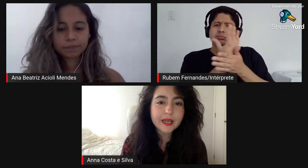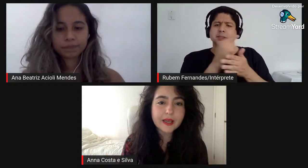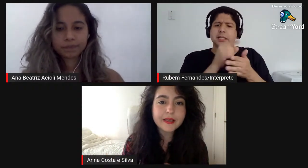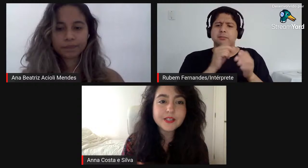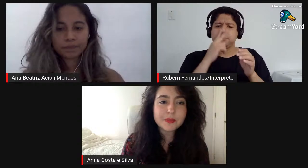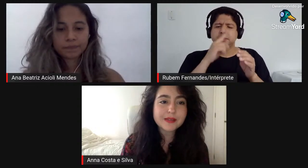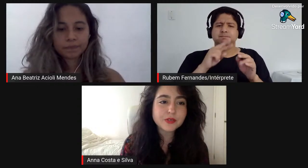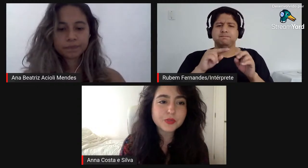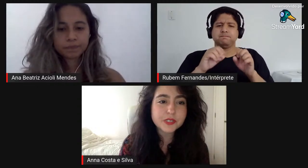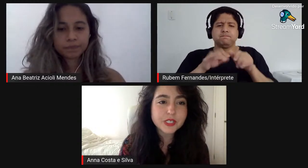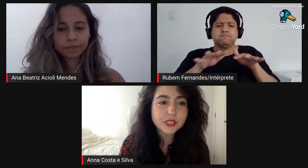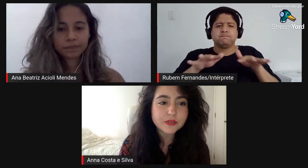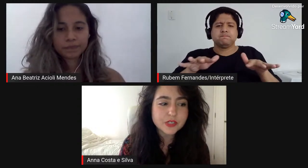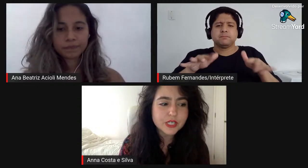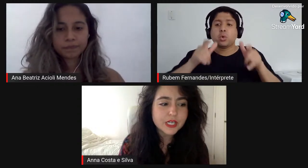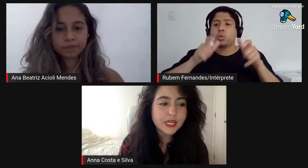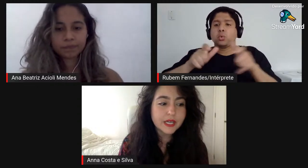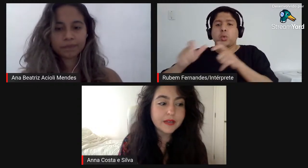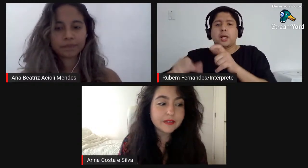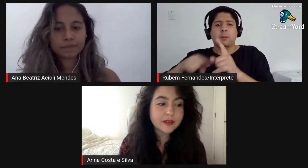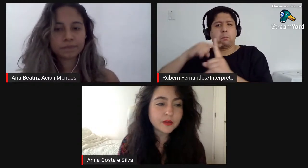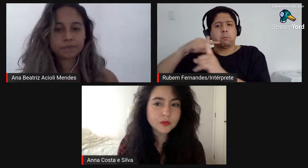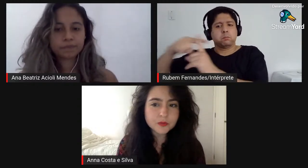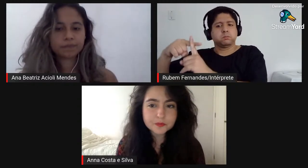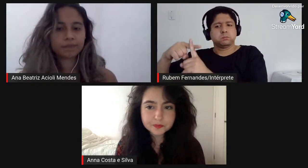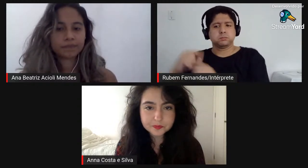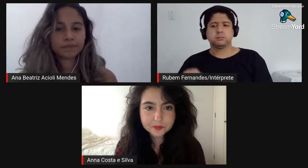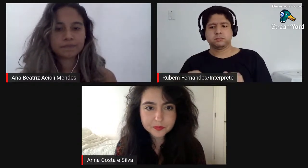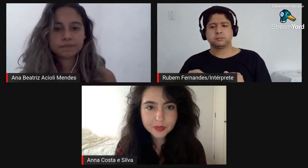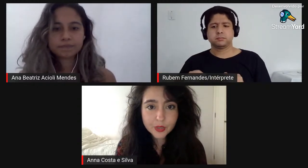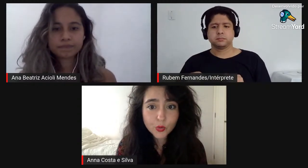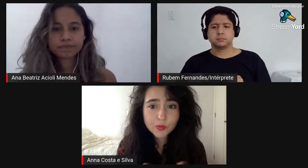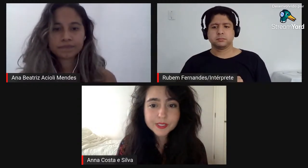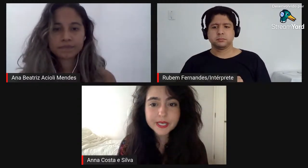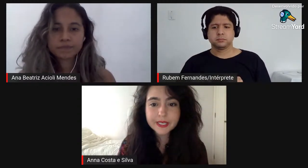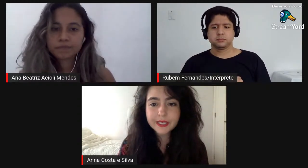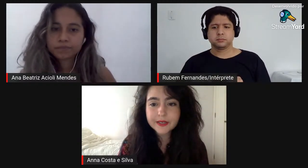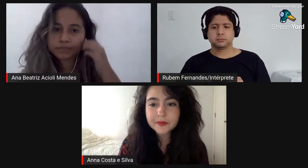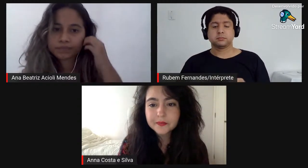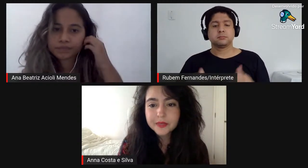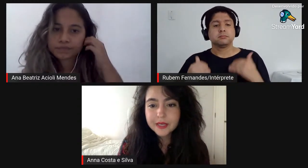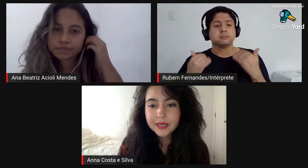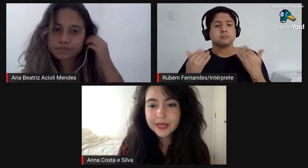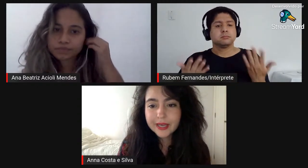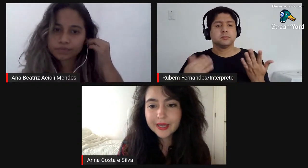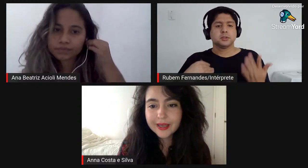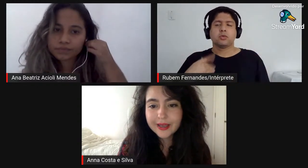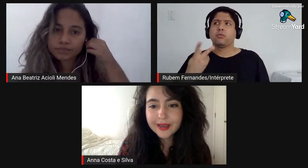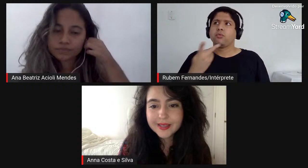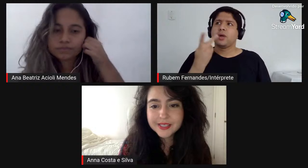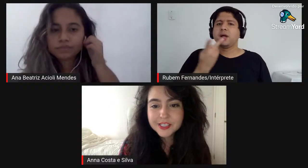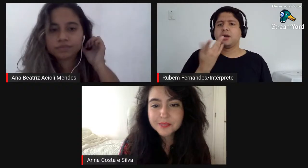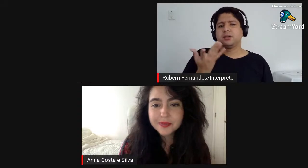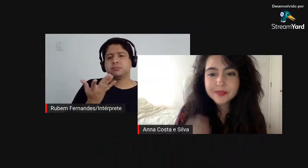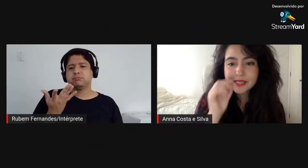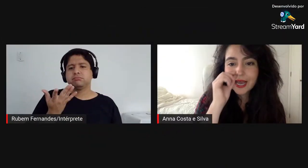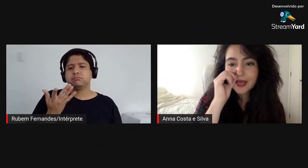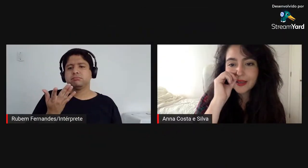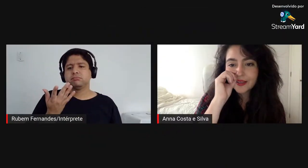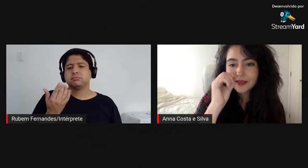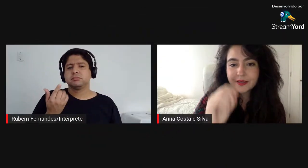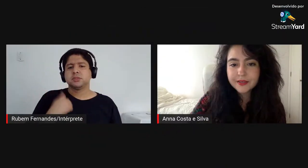em espaços expositivos. Então, como seria a gente